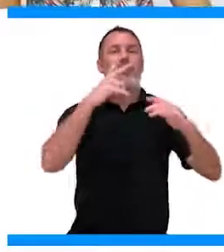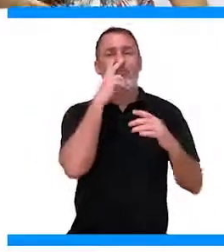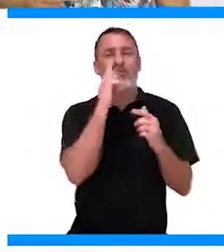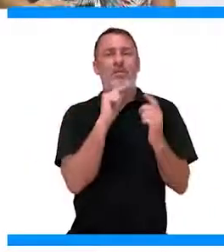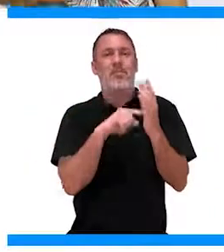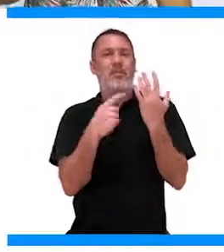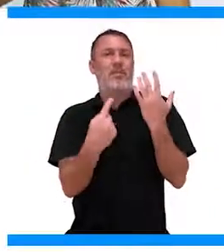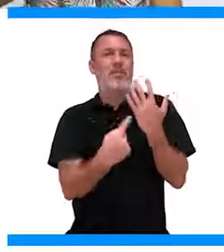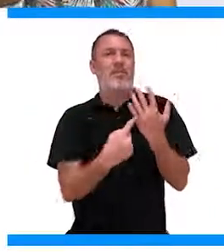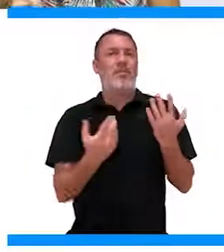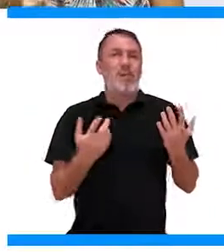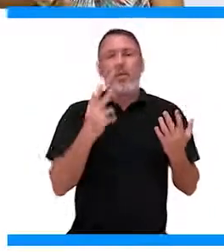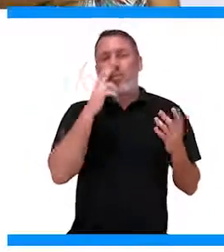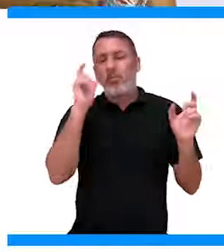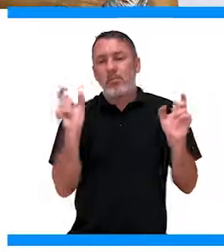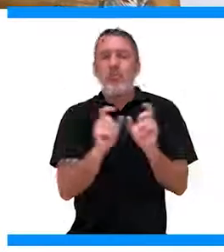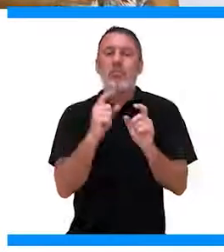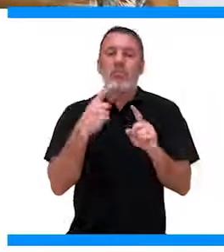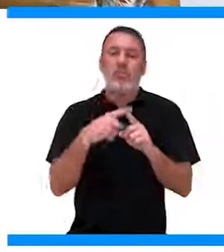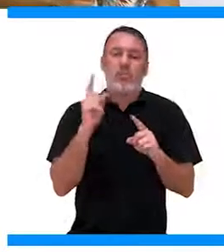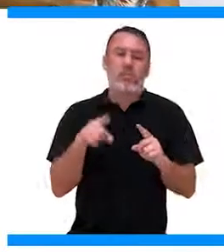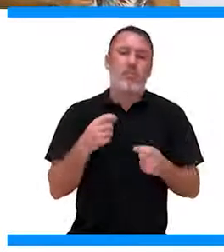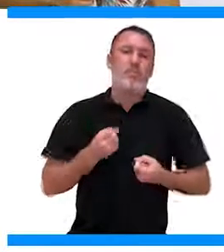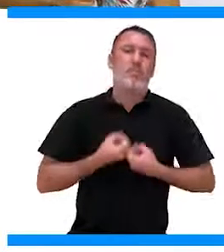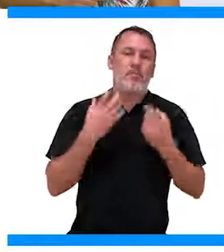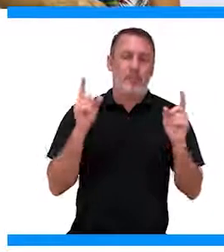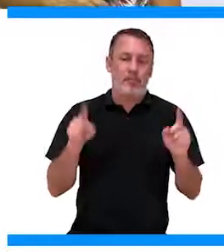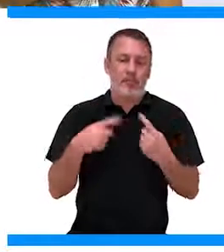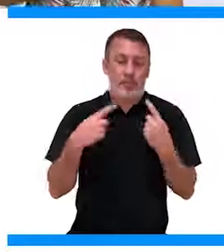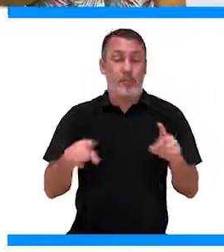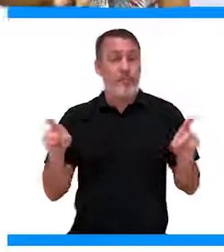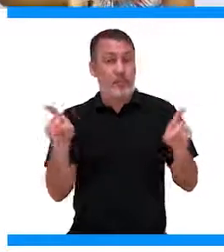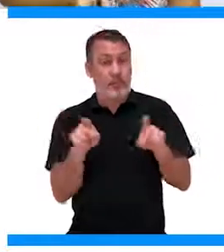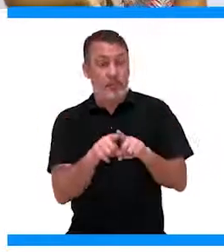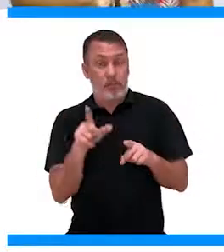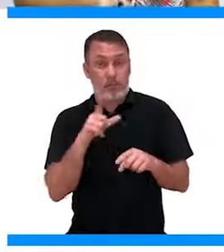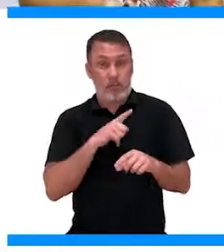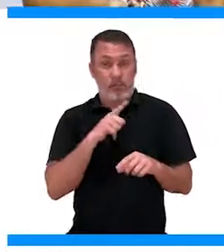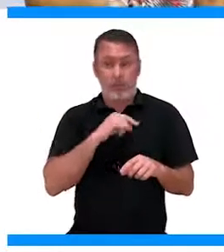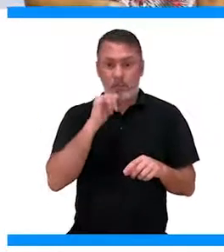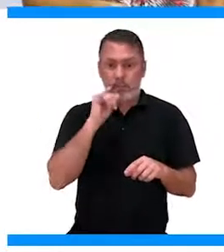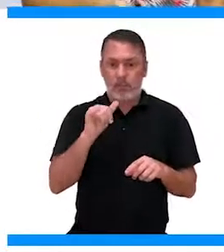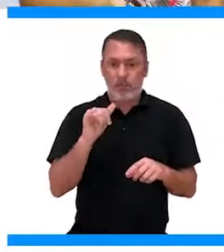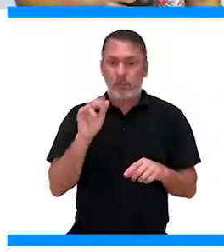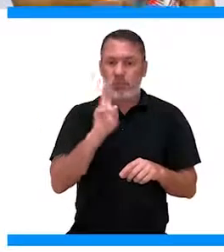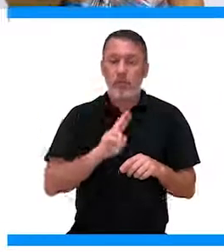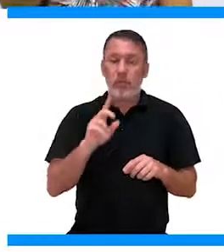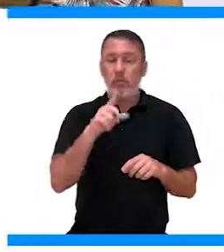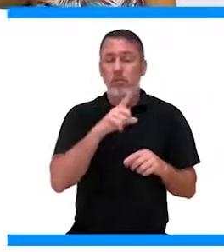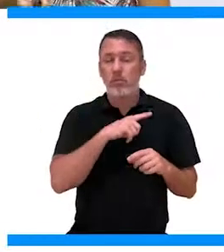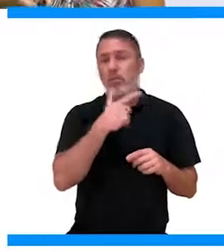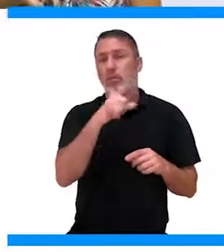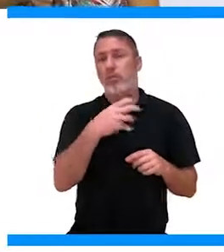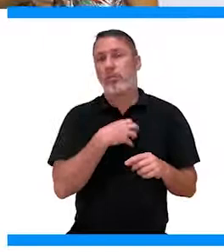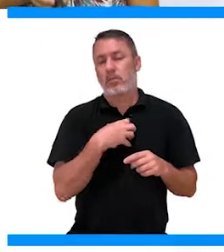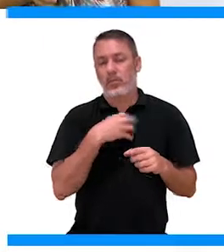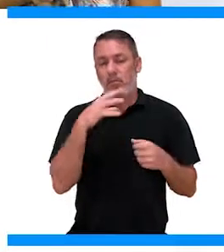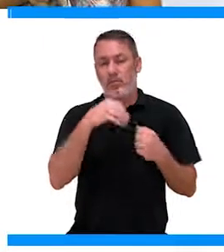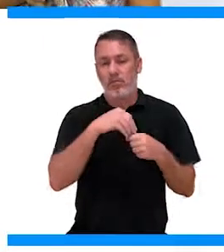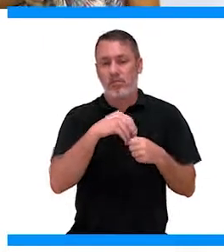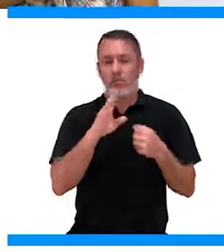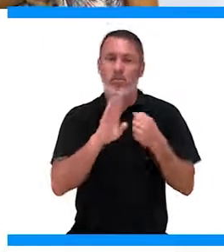melhoro. Então, eu, oceano, aí também tem uma metáfora. Além disso, a gente pode dizer também que ele transformou o substantivo